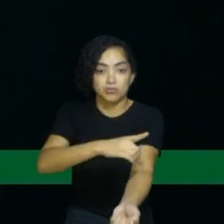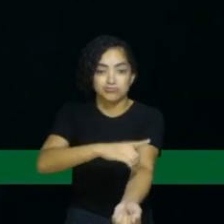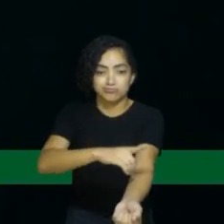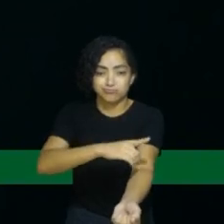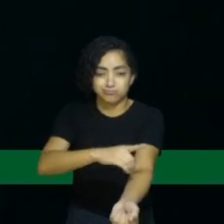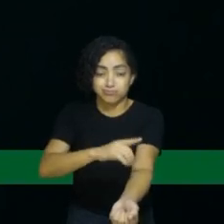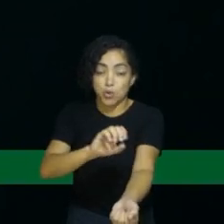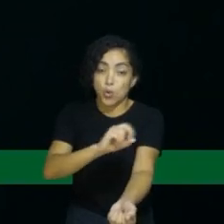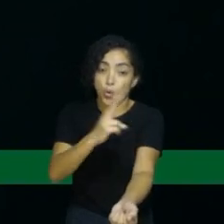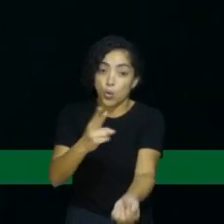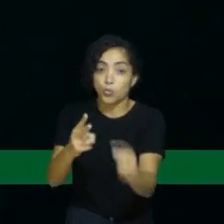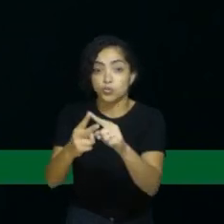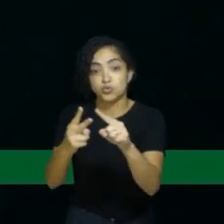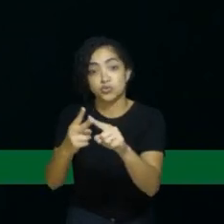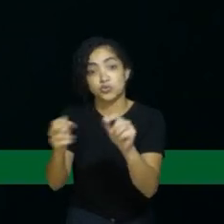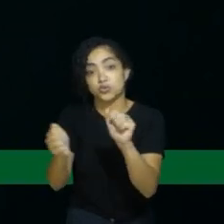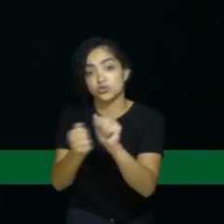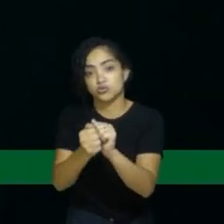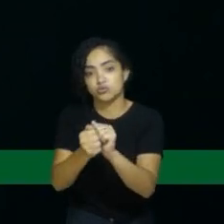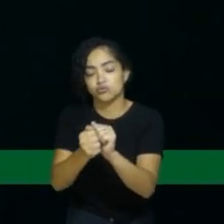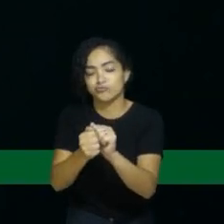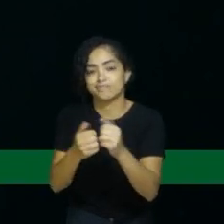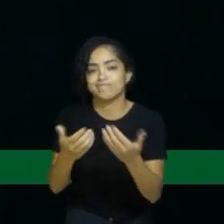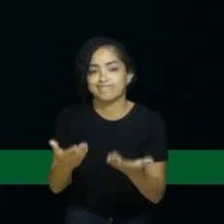dois. Condições essas